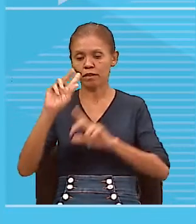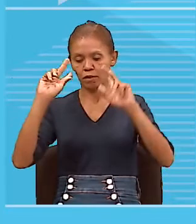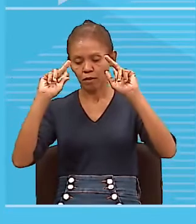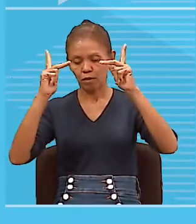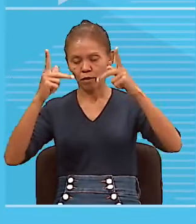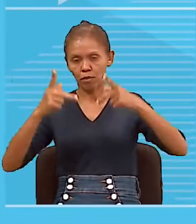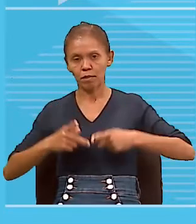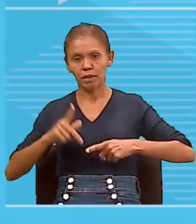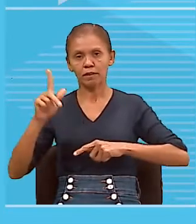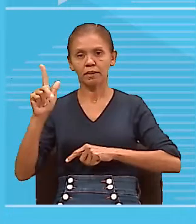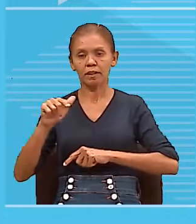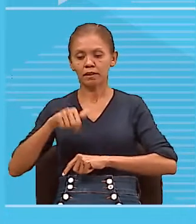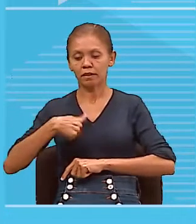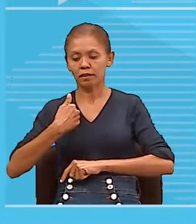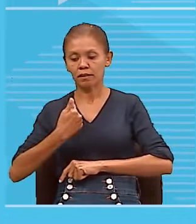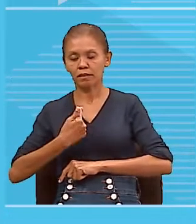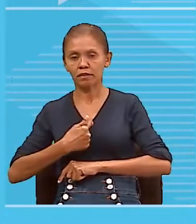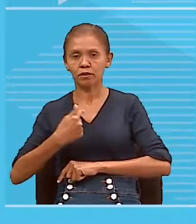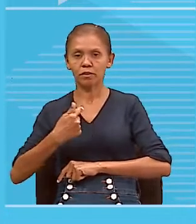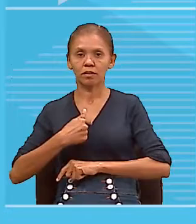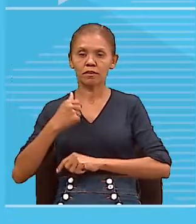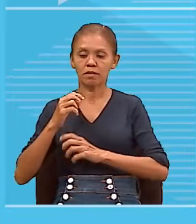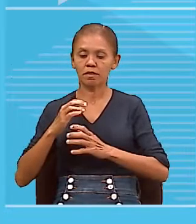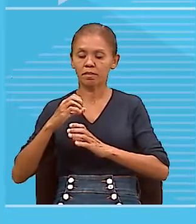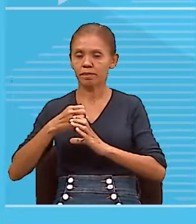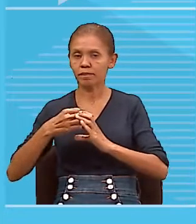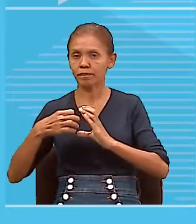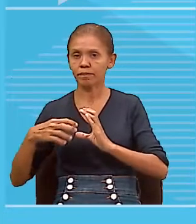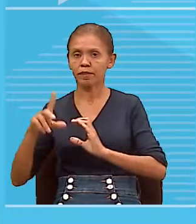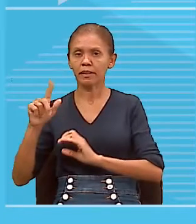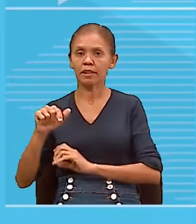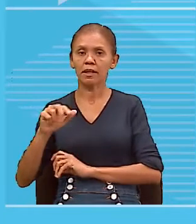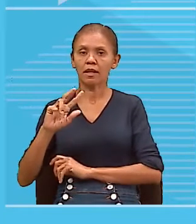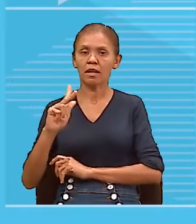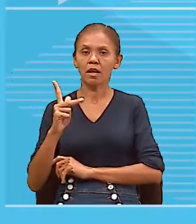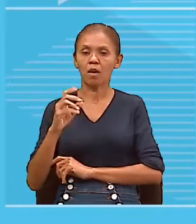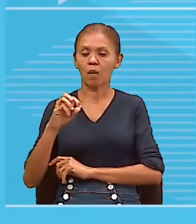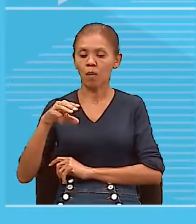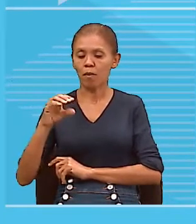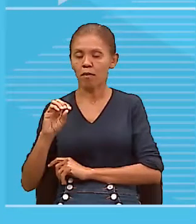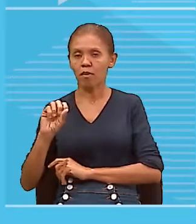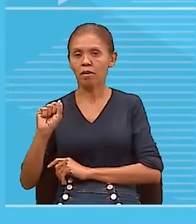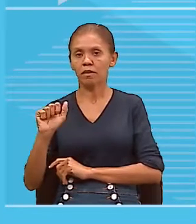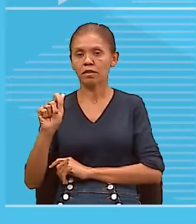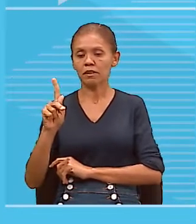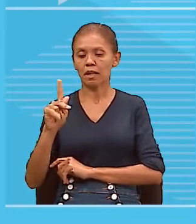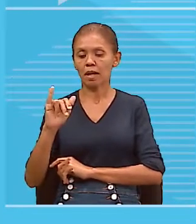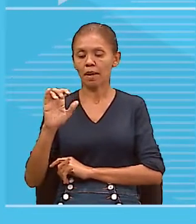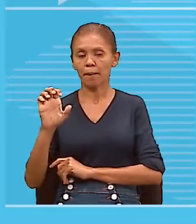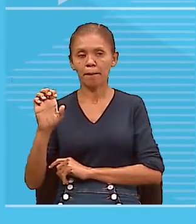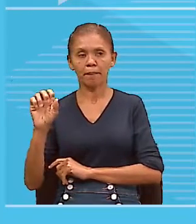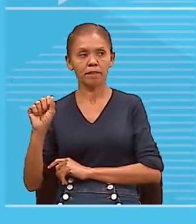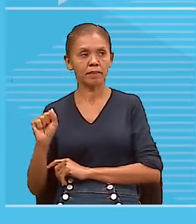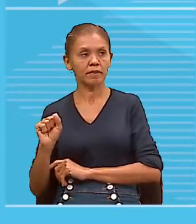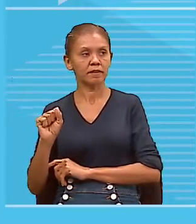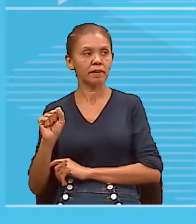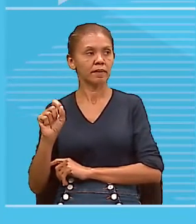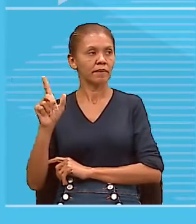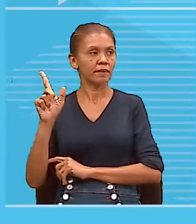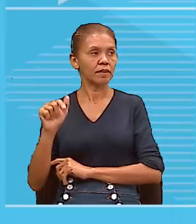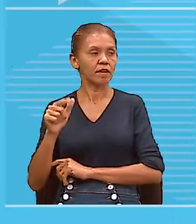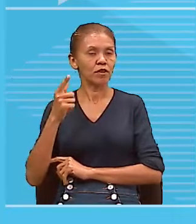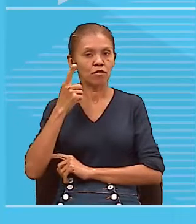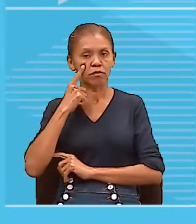homo sapiens não é isso então quando a gente fala de evolução humana é muito comum a gente ver essa imagem né um macaquinho